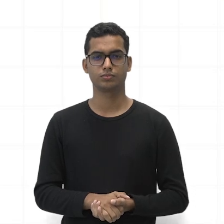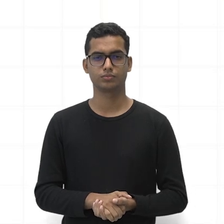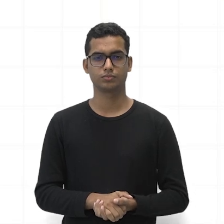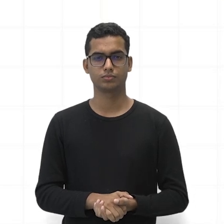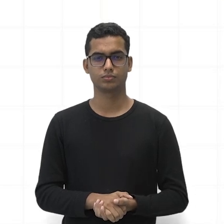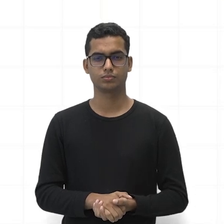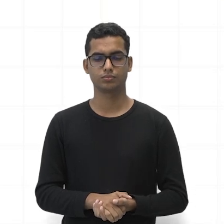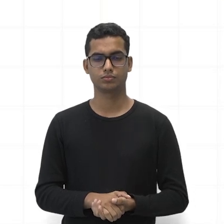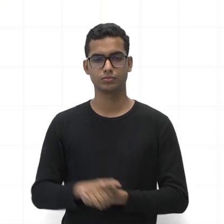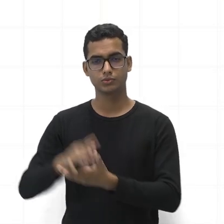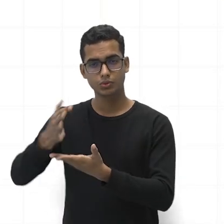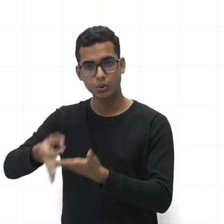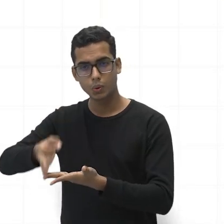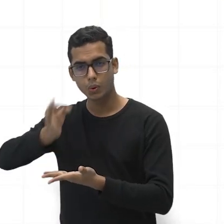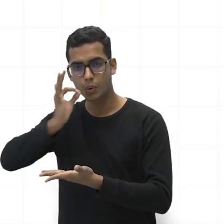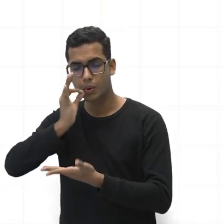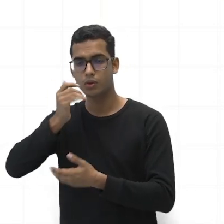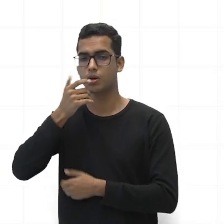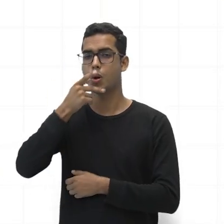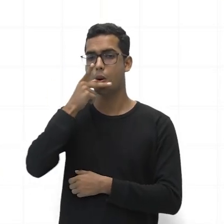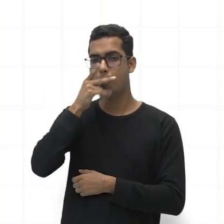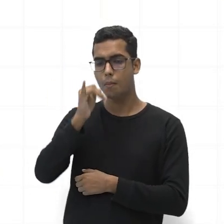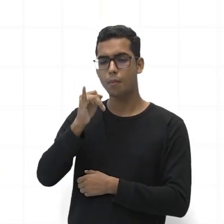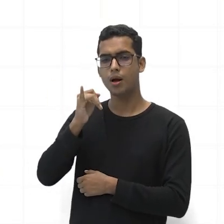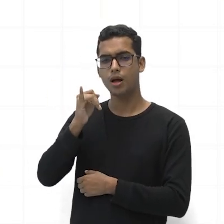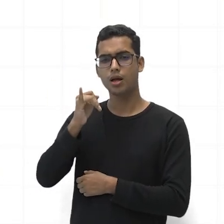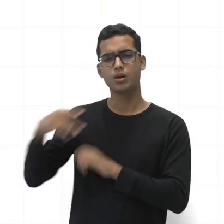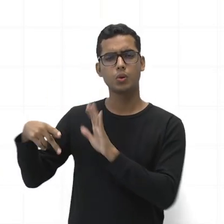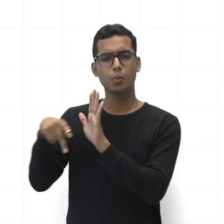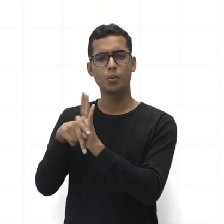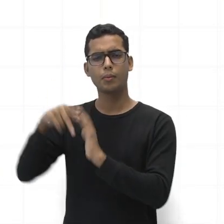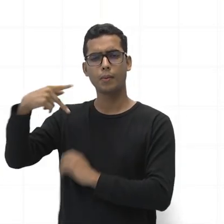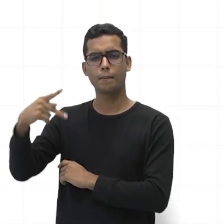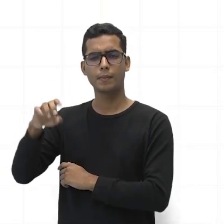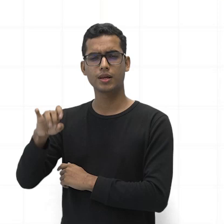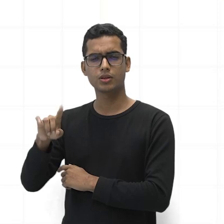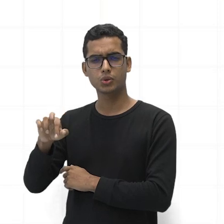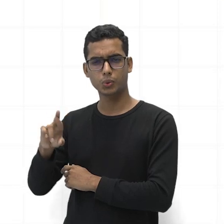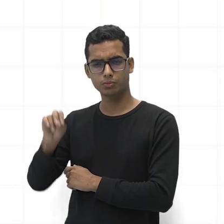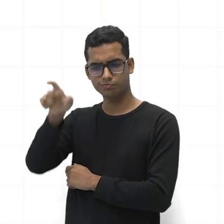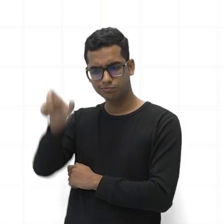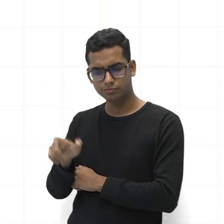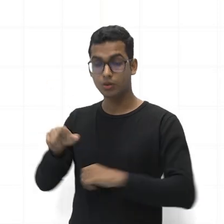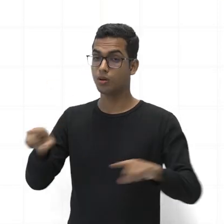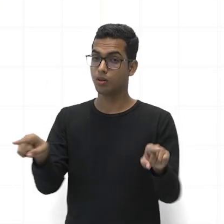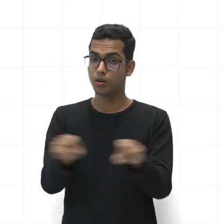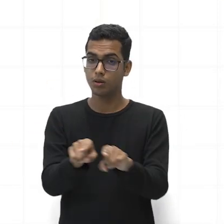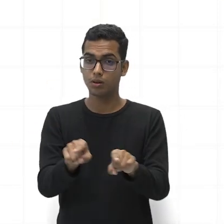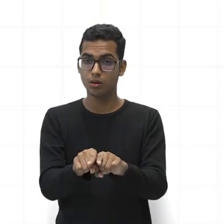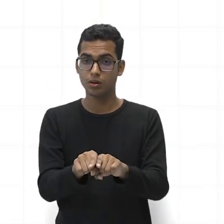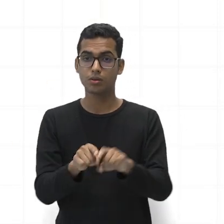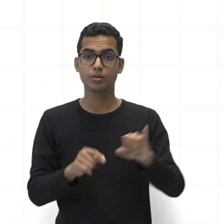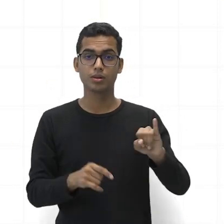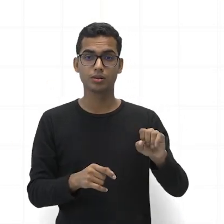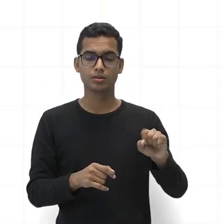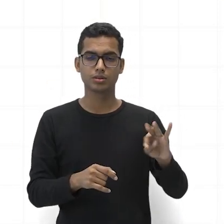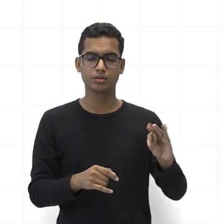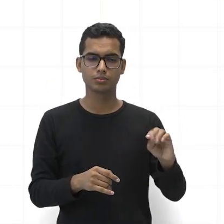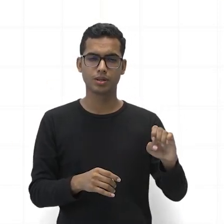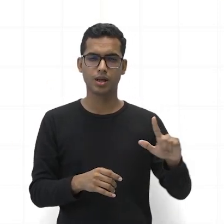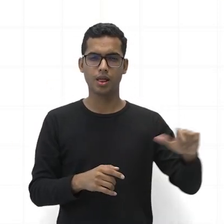para o café da manhã, o pai de Pedro e de Isabela dividiu um bolo em 3 partes